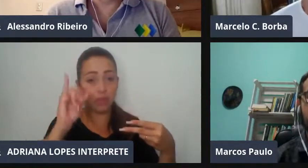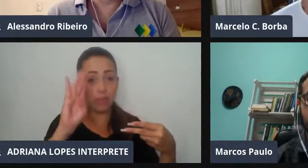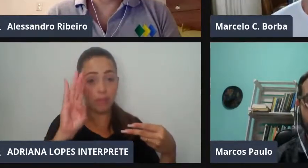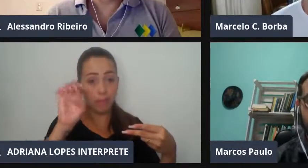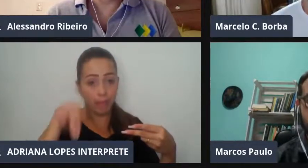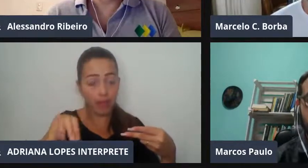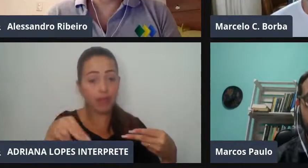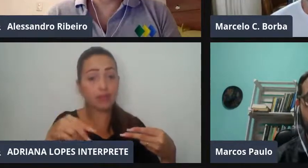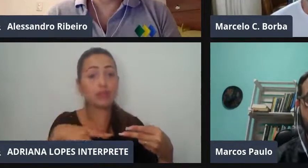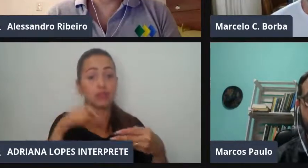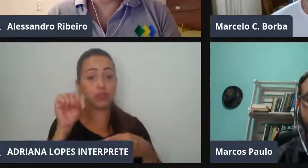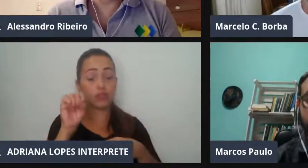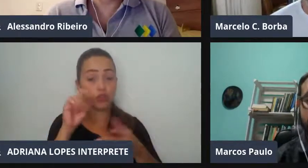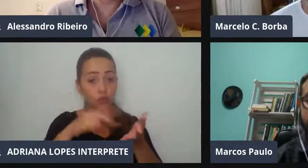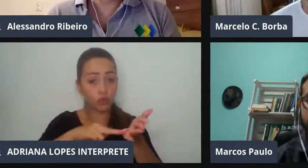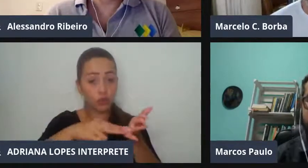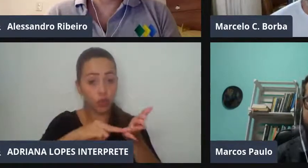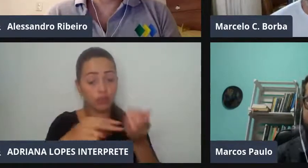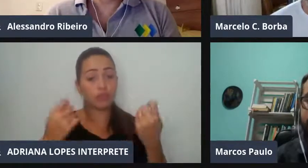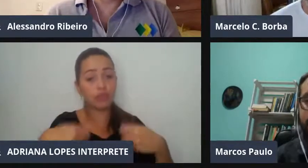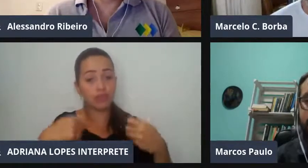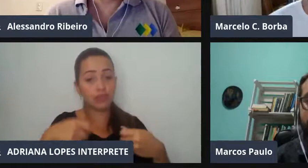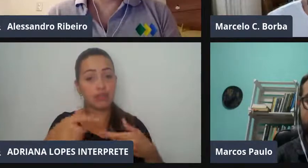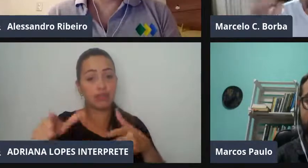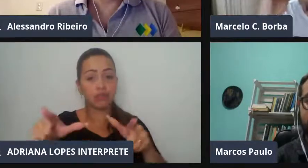certificado. Professor Marcelo, é com você.